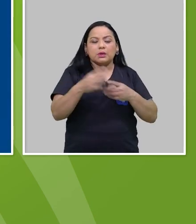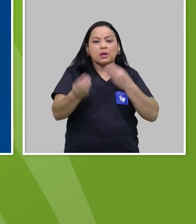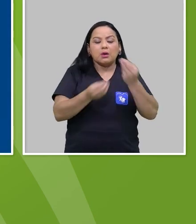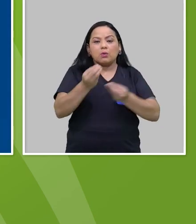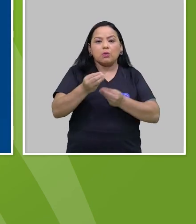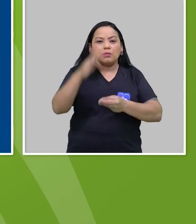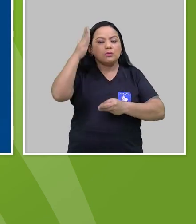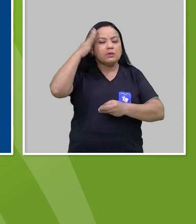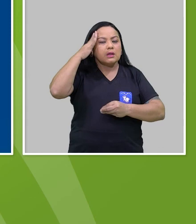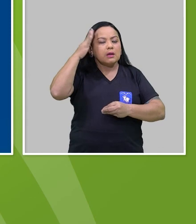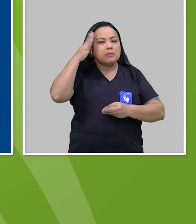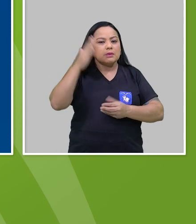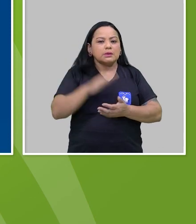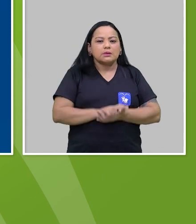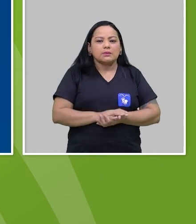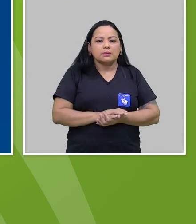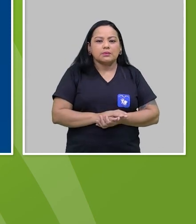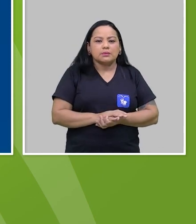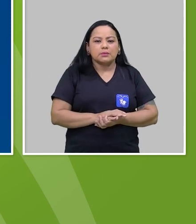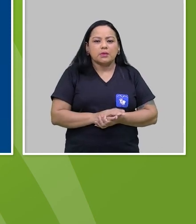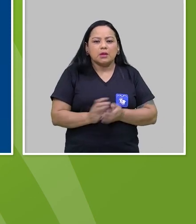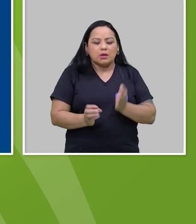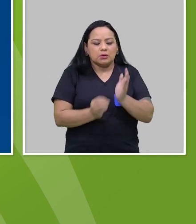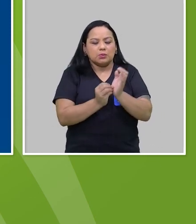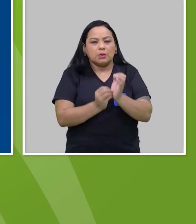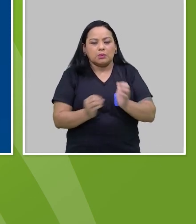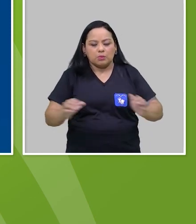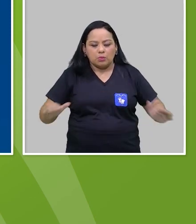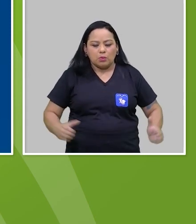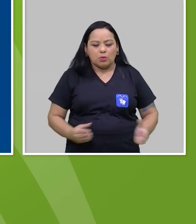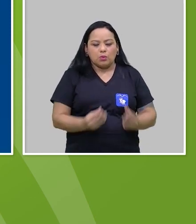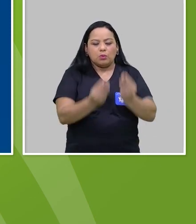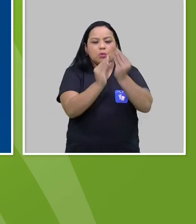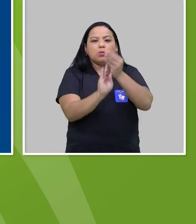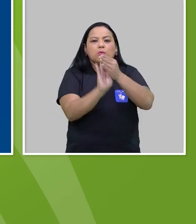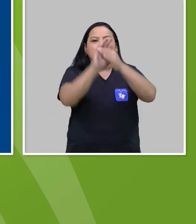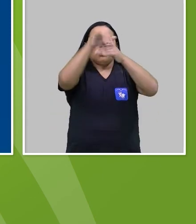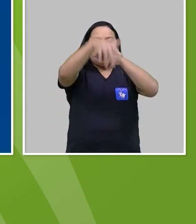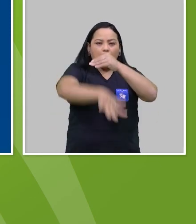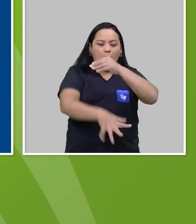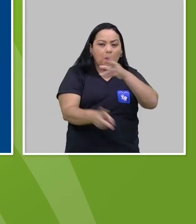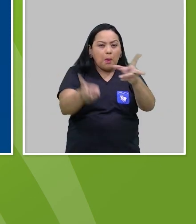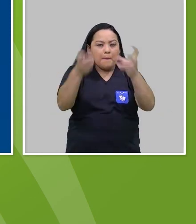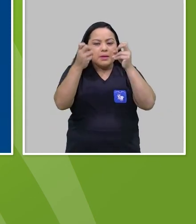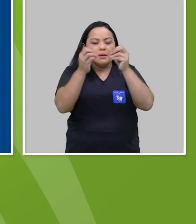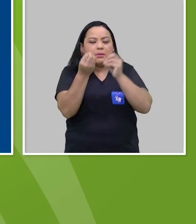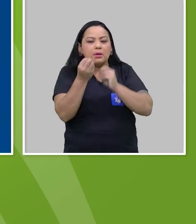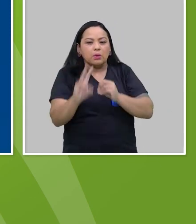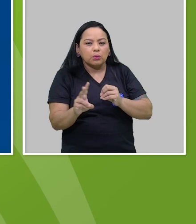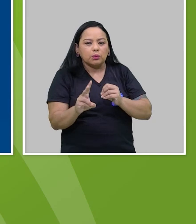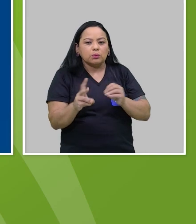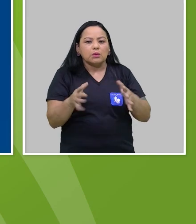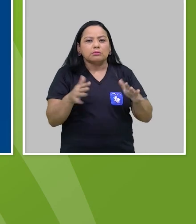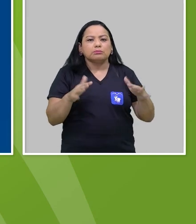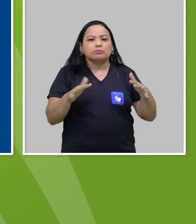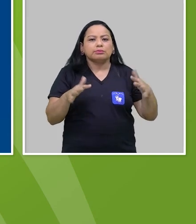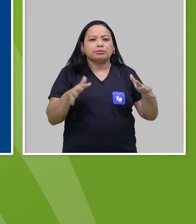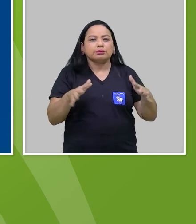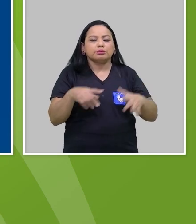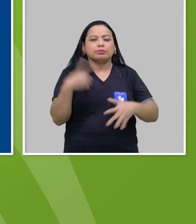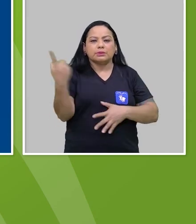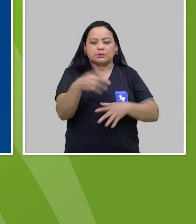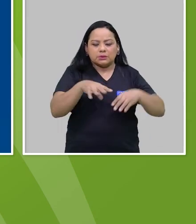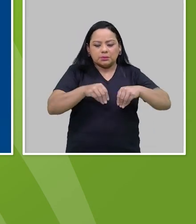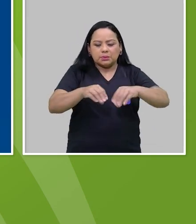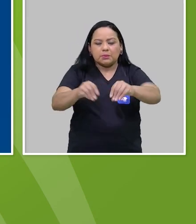de um sismo ou erupção vulcânica. Você sabe que a nossa Terra, ela é formada